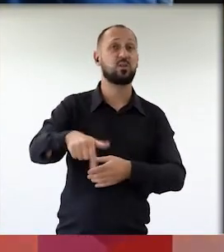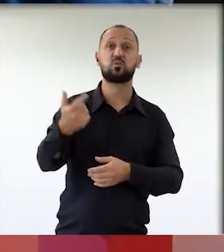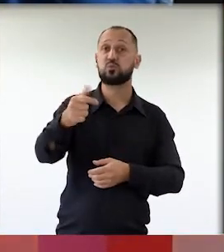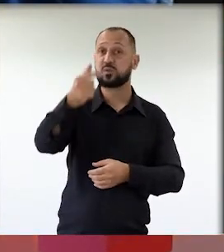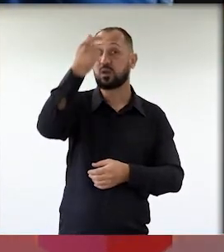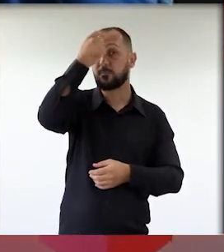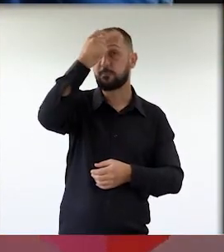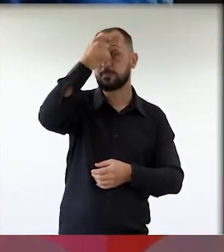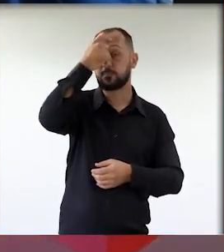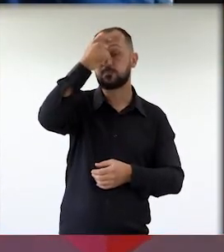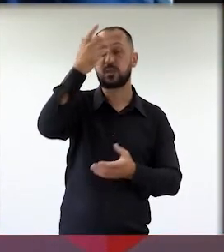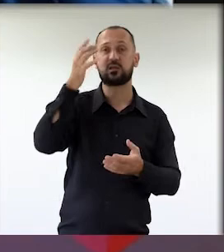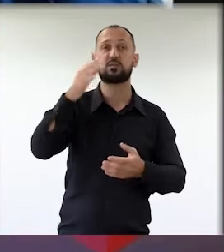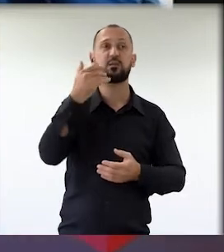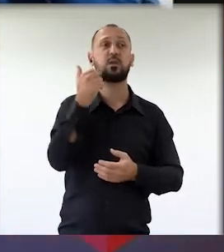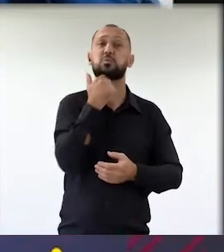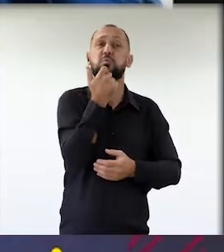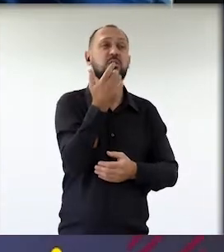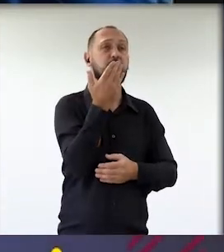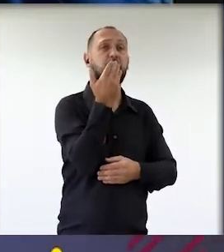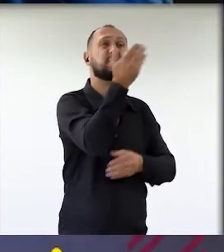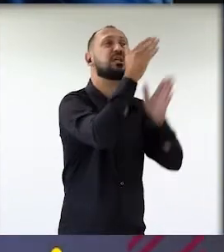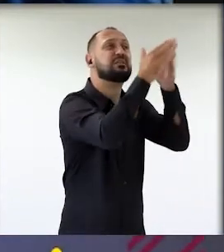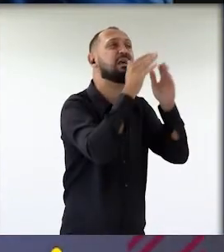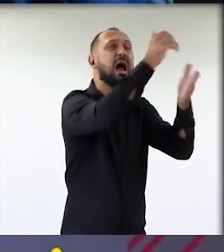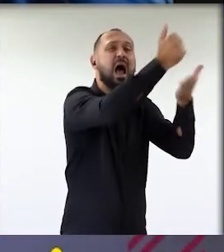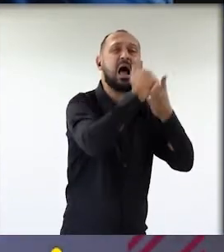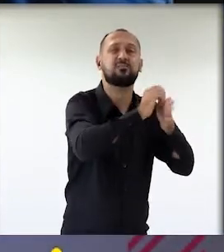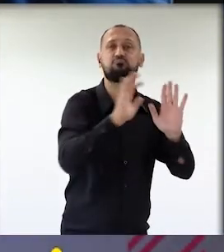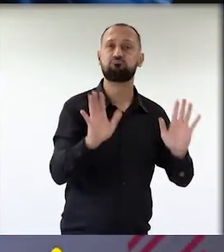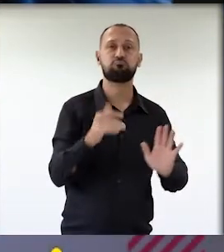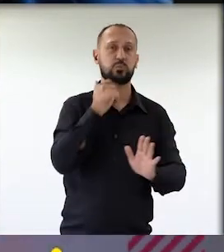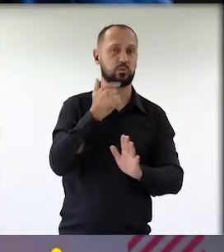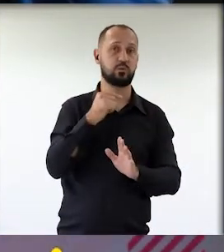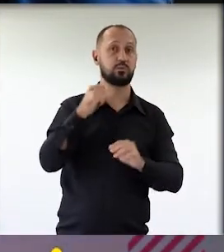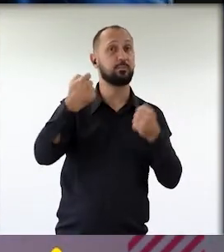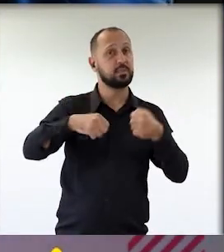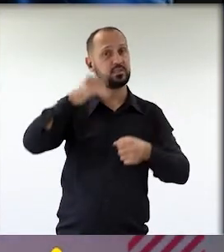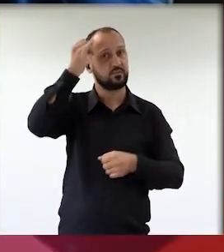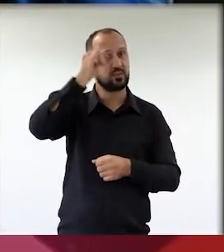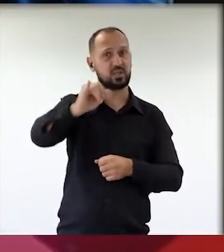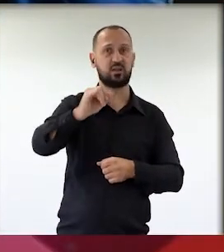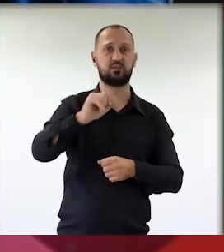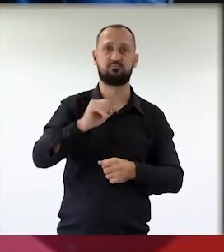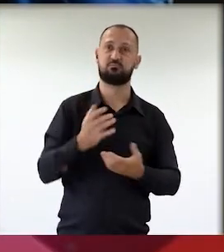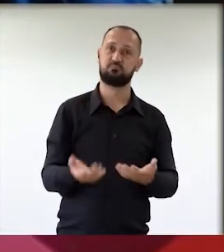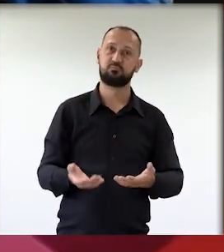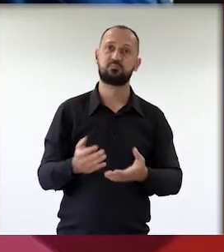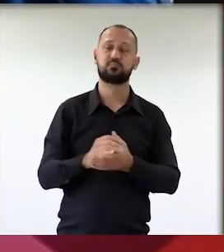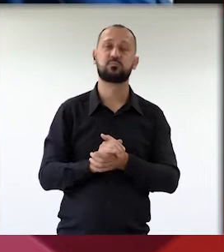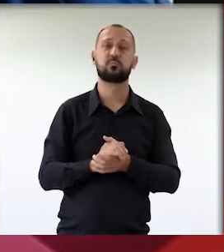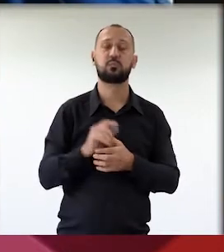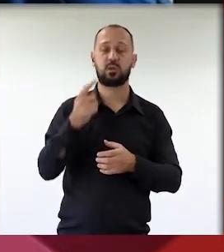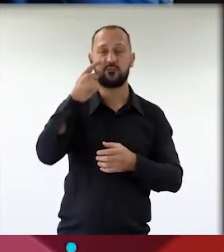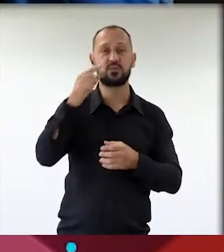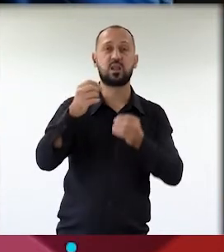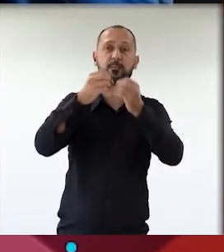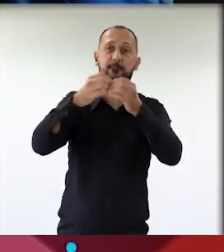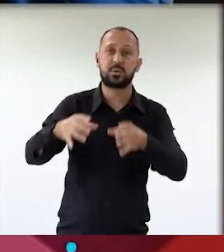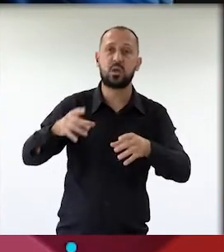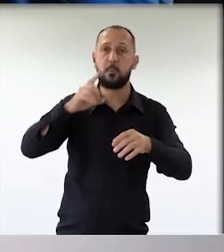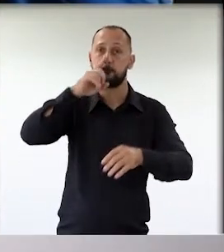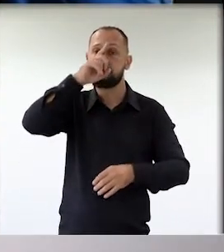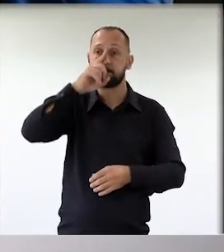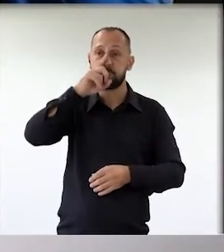vai socorrê-la? Ela não tem maturidade ainda, muitas vezes nem para pedir ajuda. Então, é isso que a gente tem que combater, a gente tem que evitar